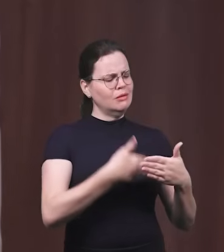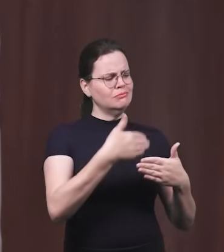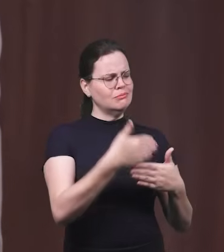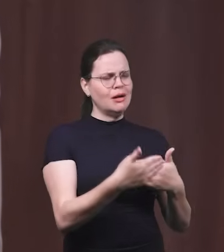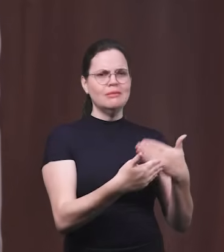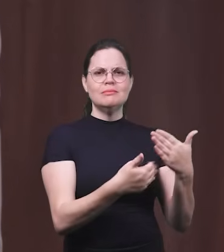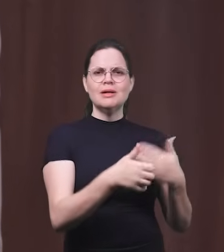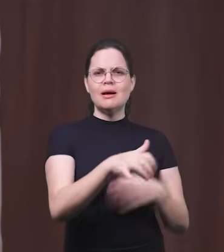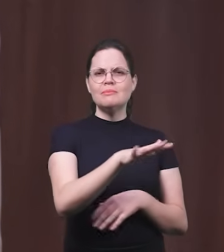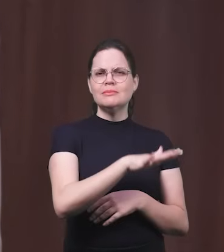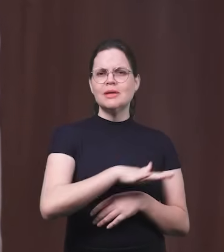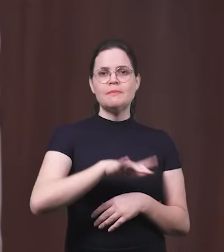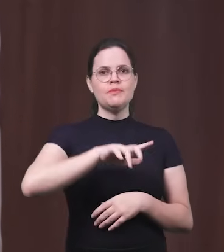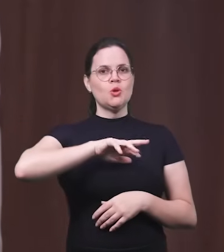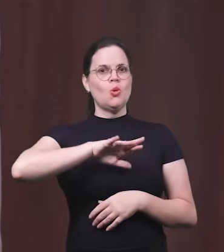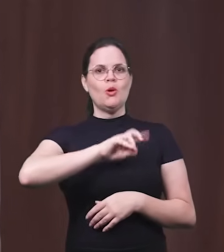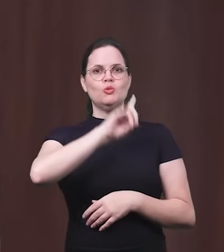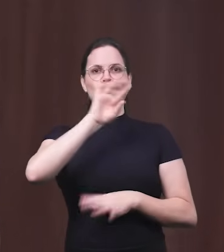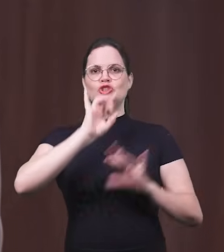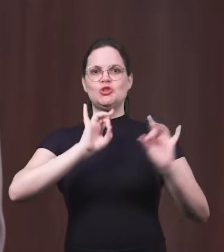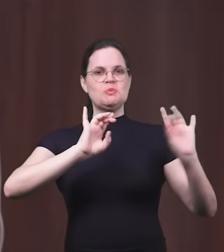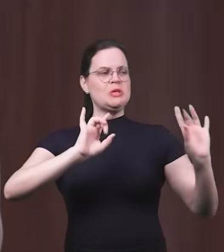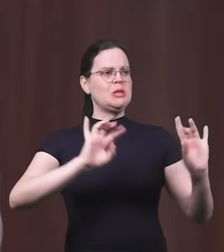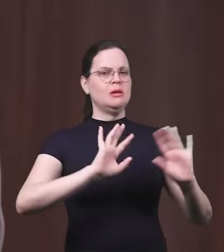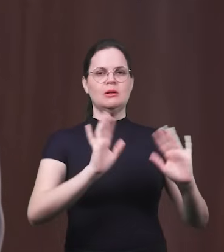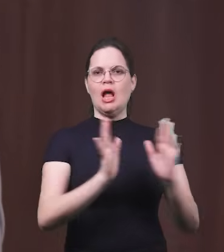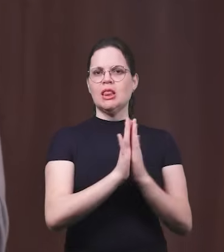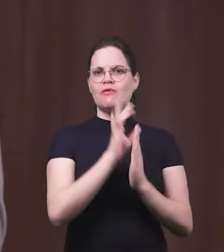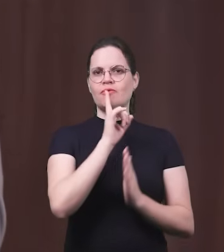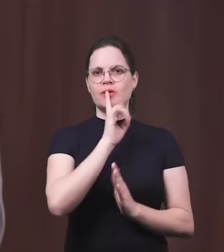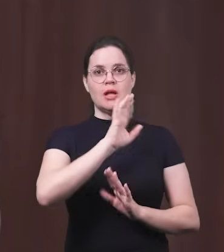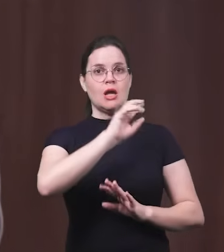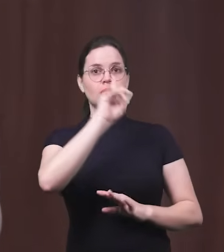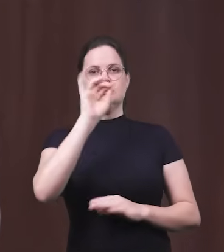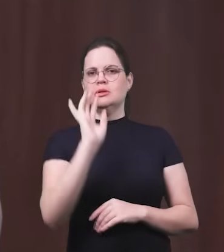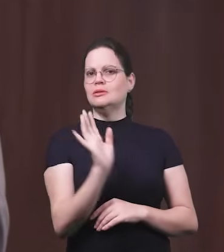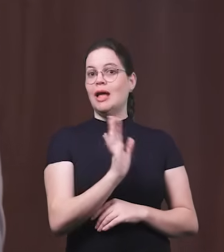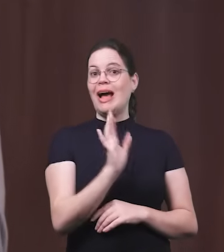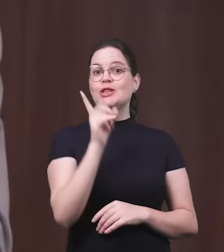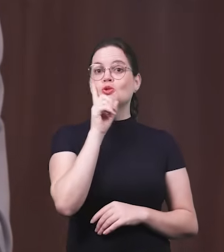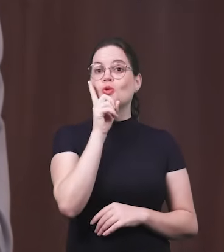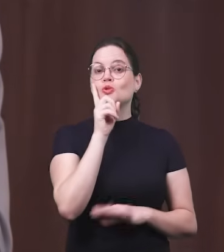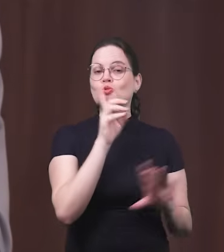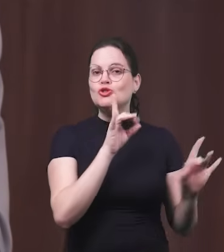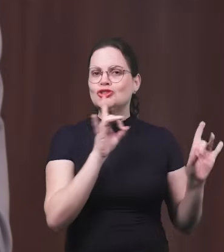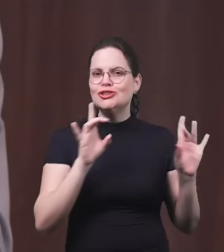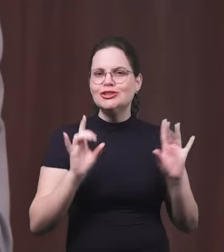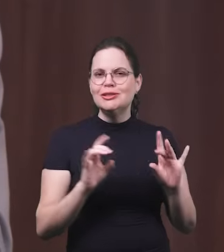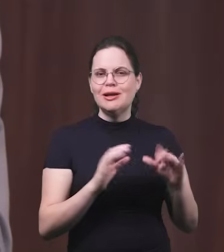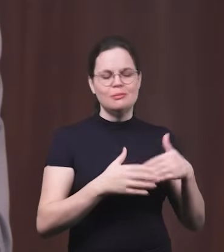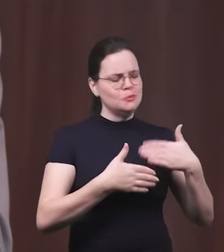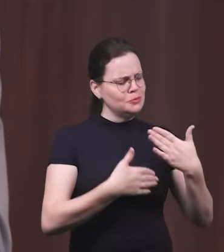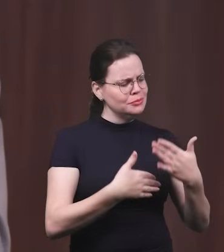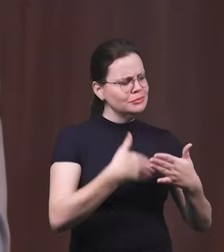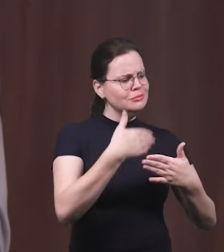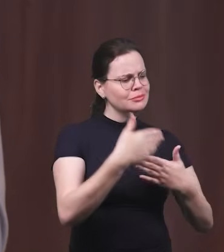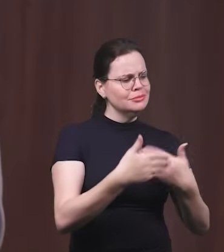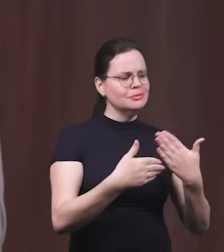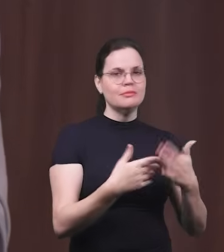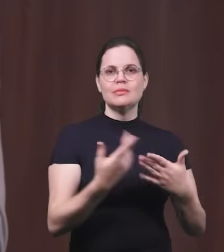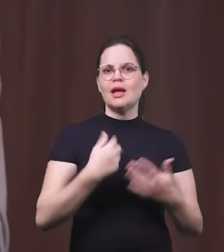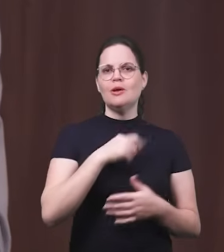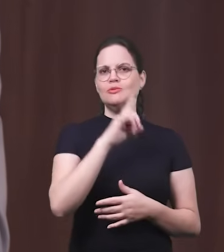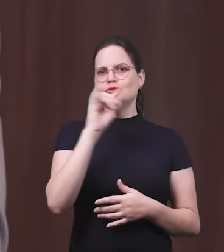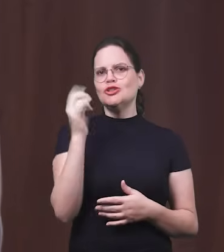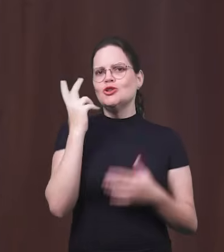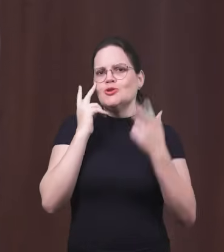Não é um dia especial, quando teve um grande acontecimento, um aniversário, todo mundo aquele dia. Verdade. É um dia atípico da vida, uma viagem.